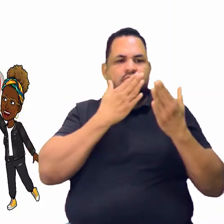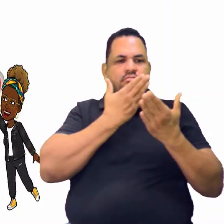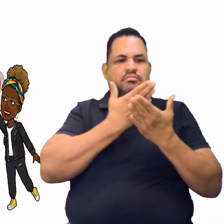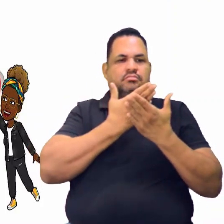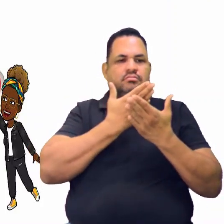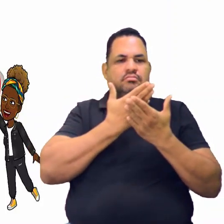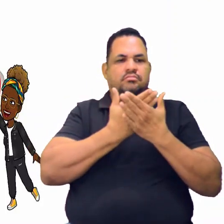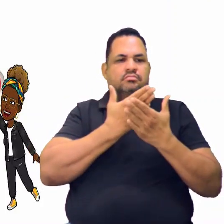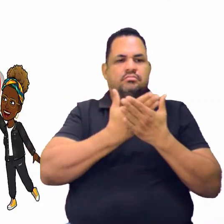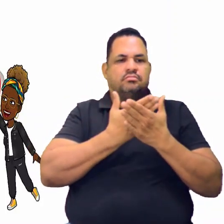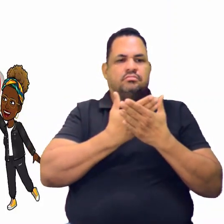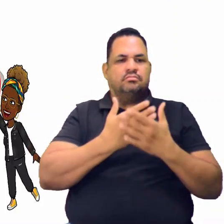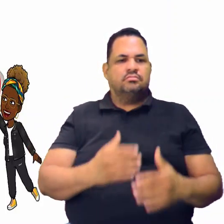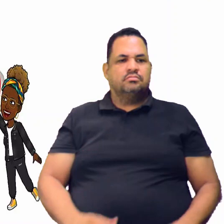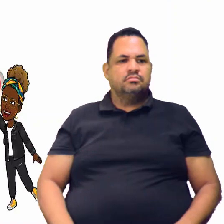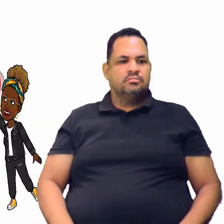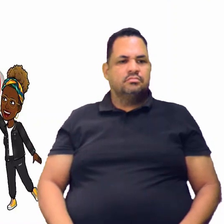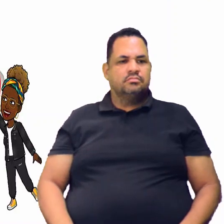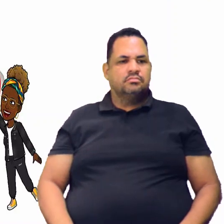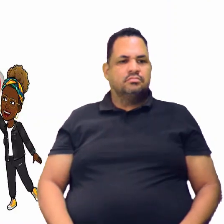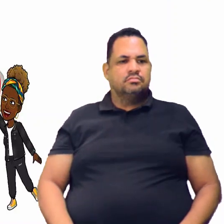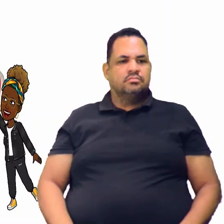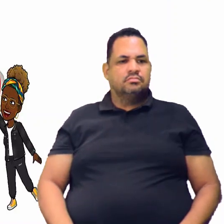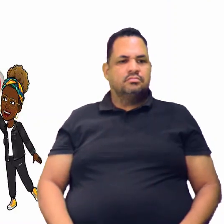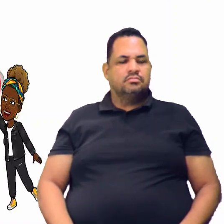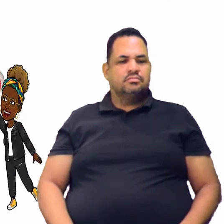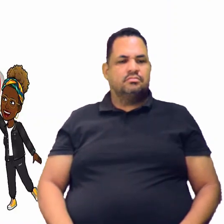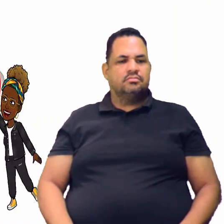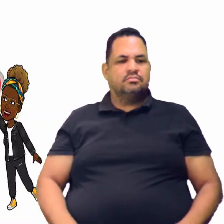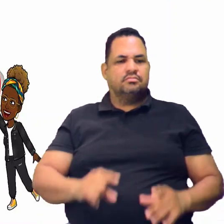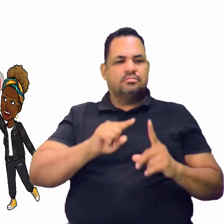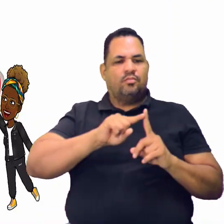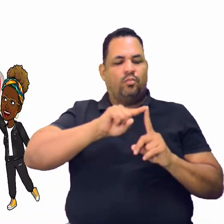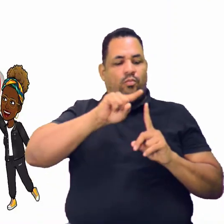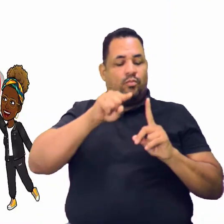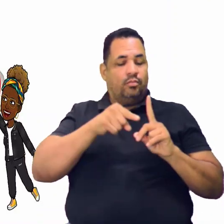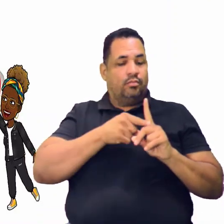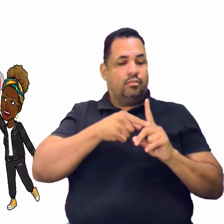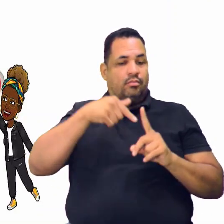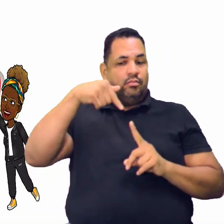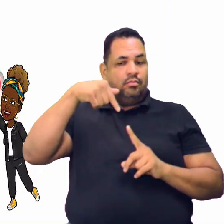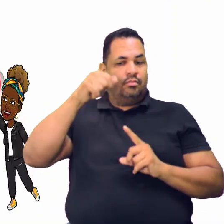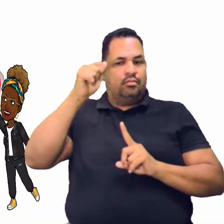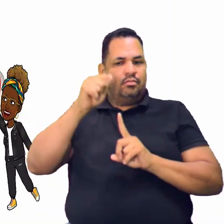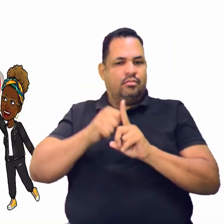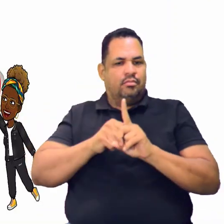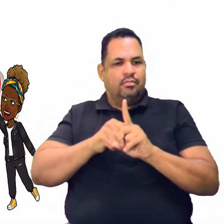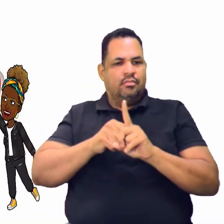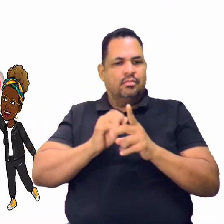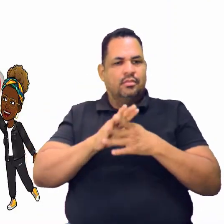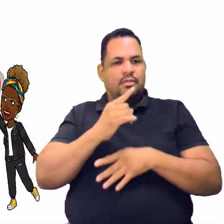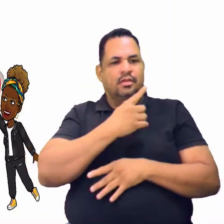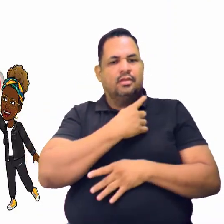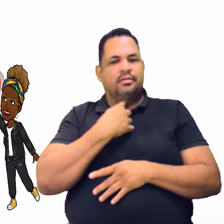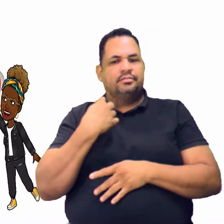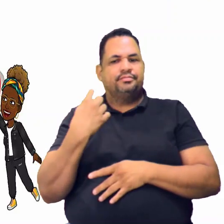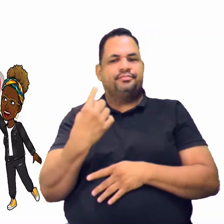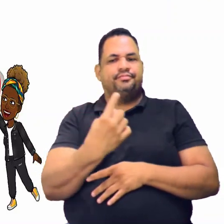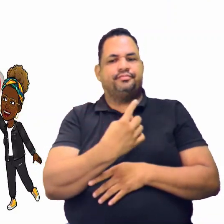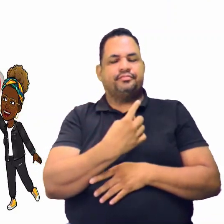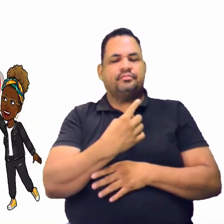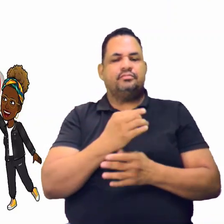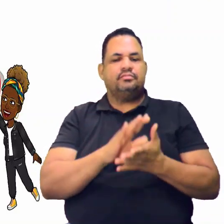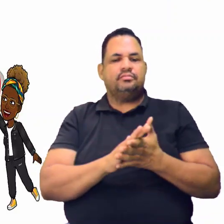nessa barriguinha, né? Grávida de 7 meses. E os nossos amadinhos na